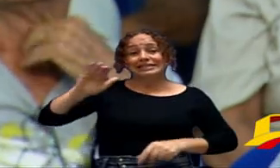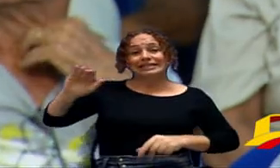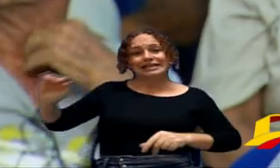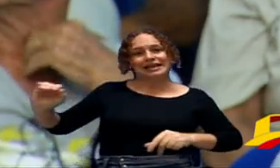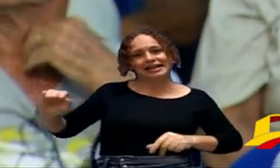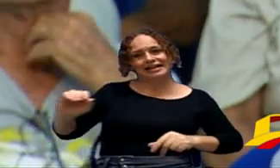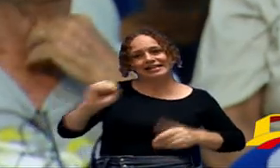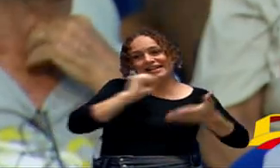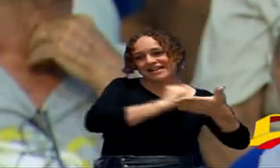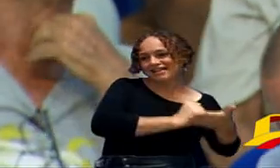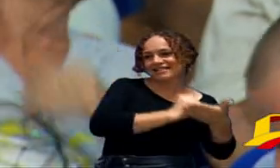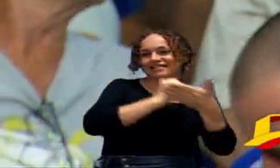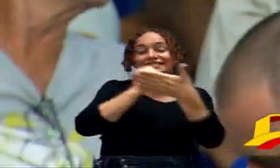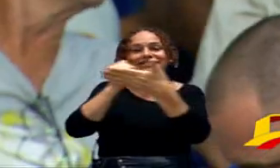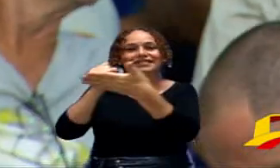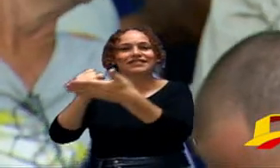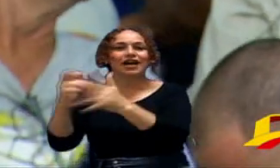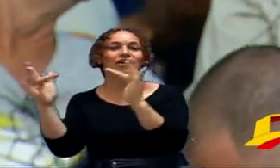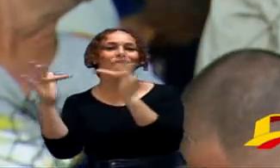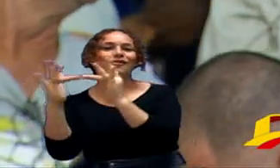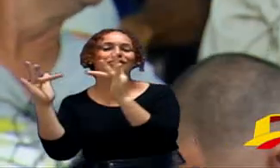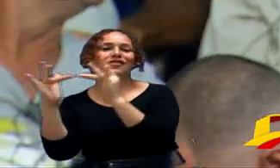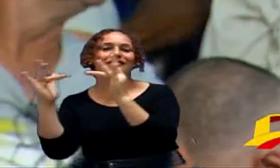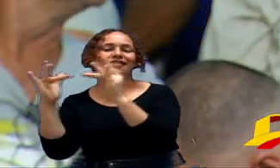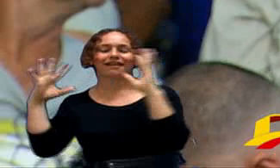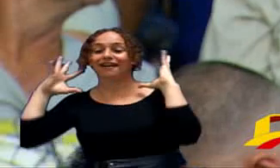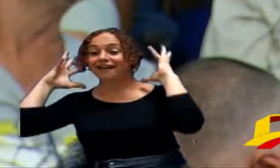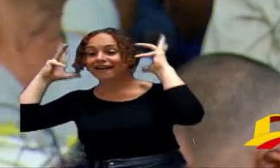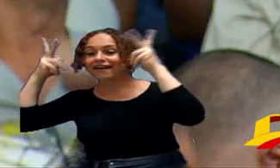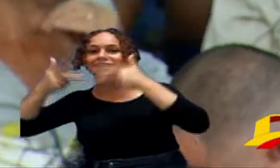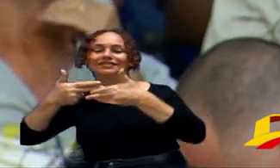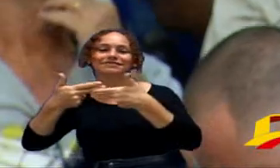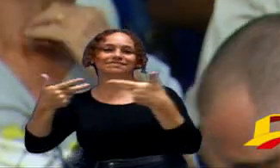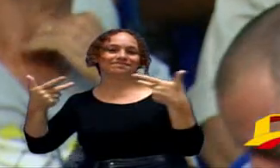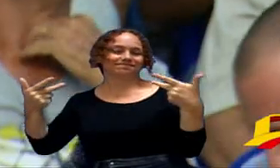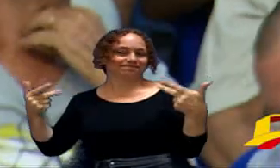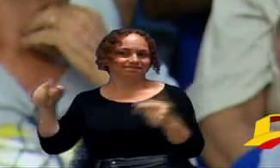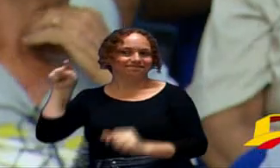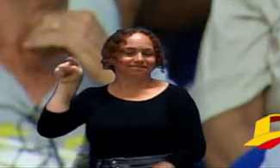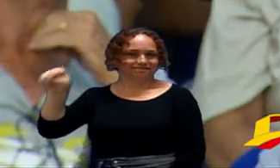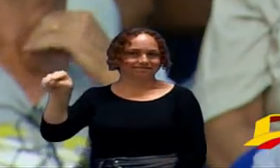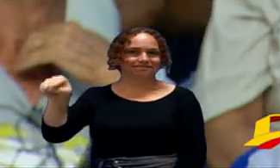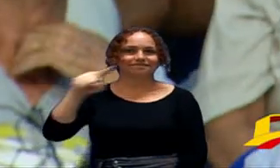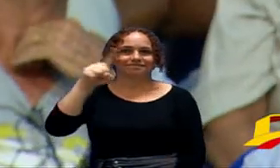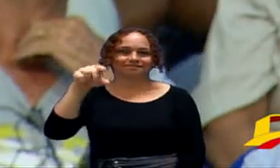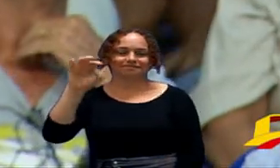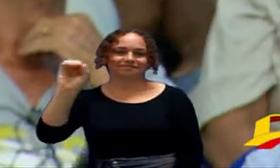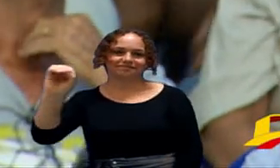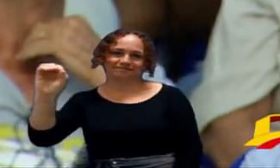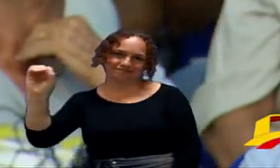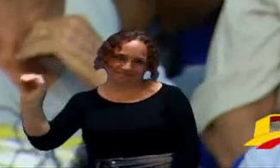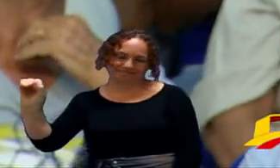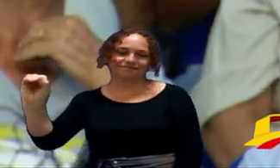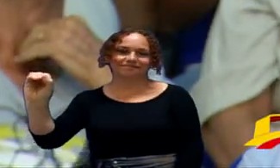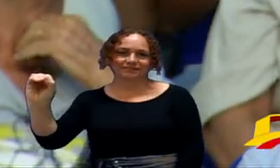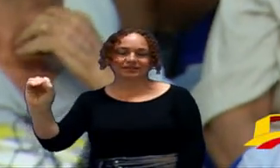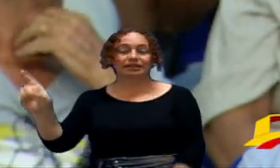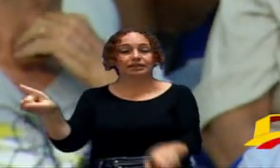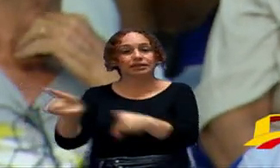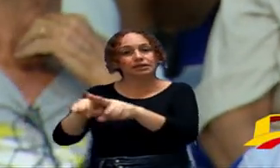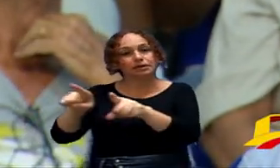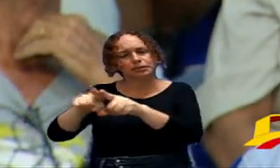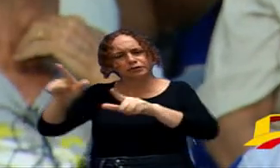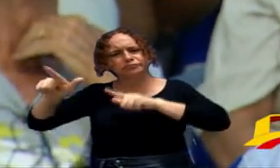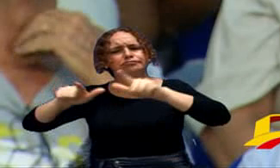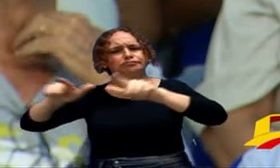para o contato com o zoológico, com os animais, né? E trabalhamos,